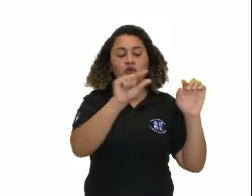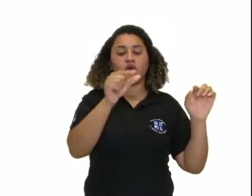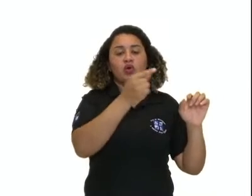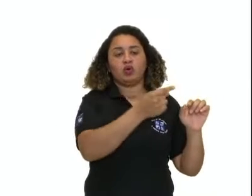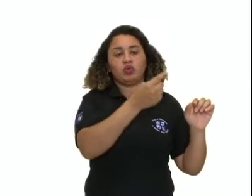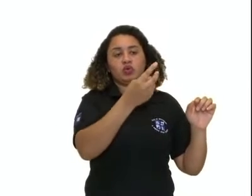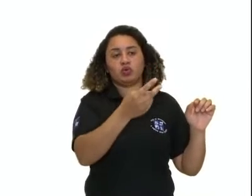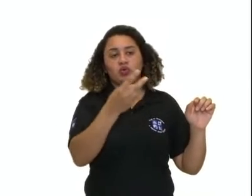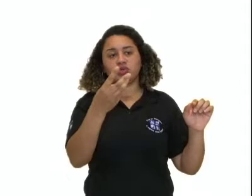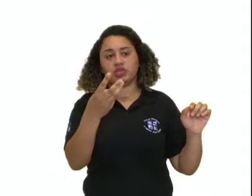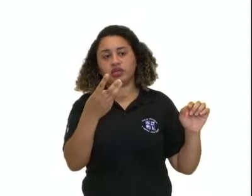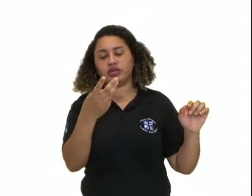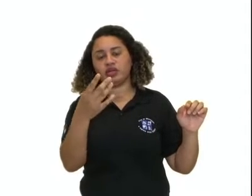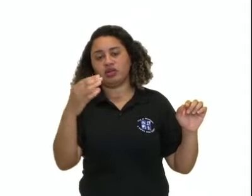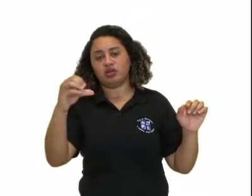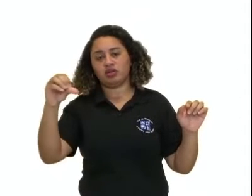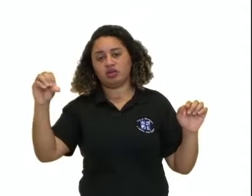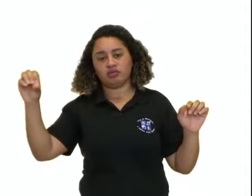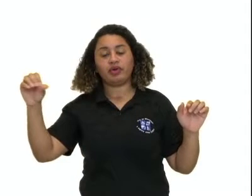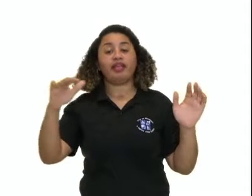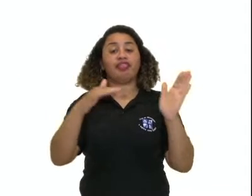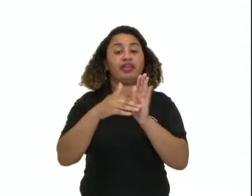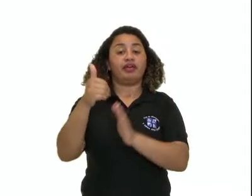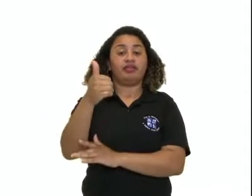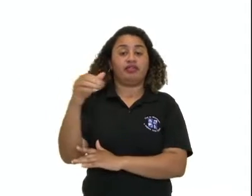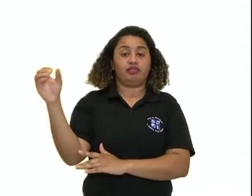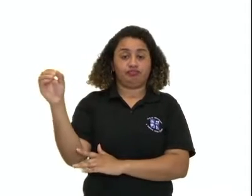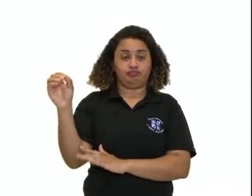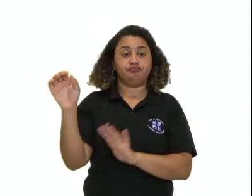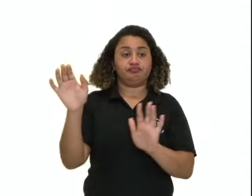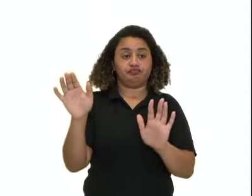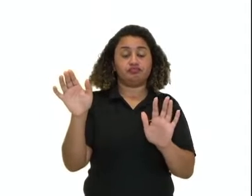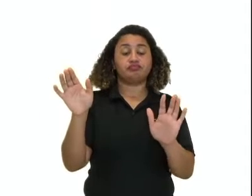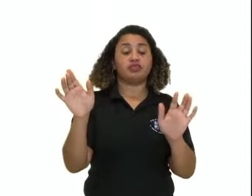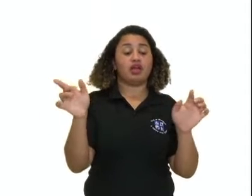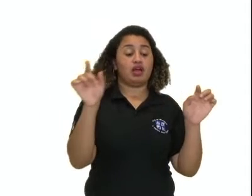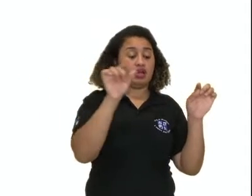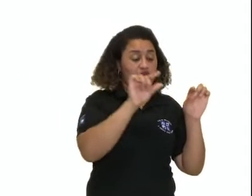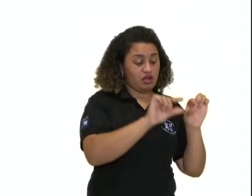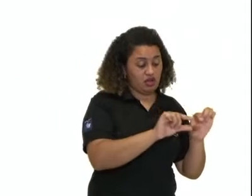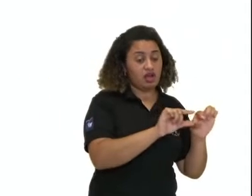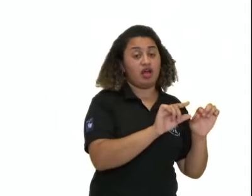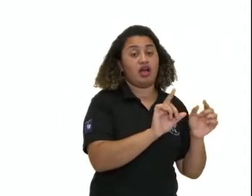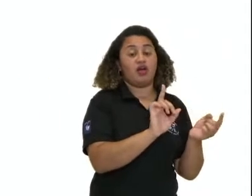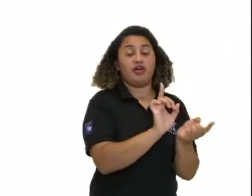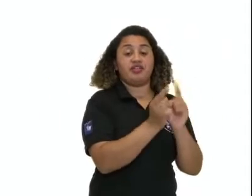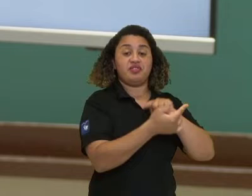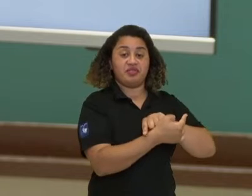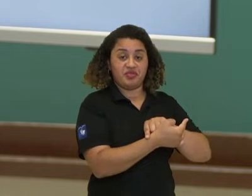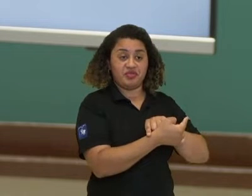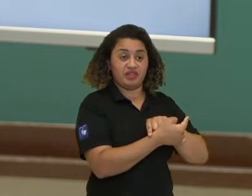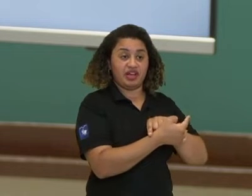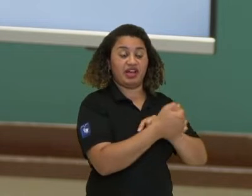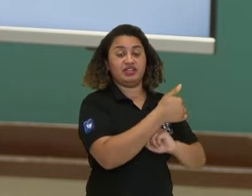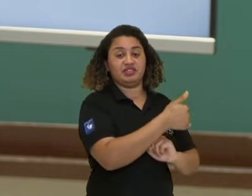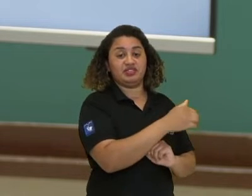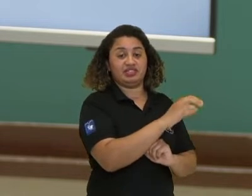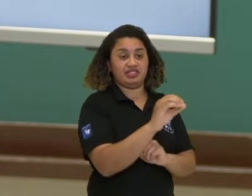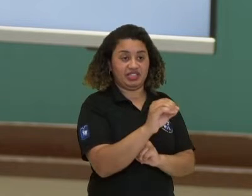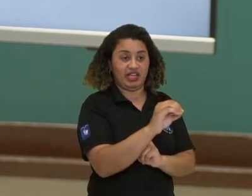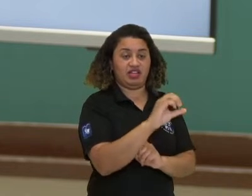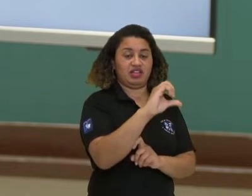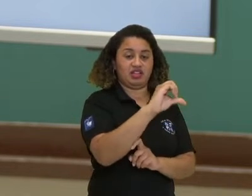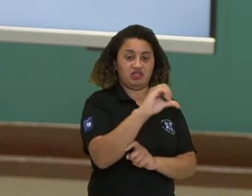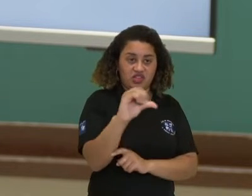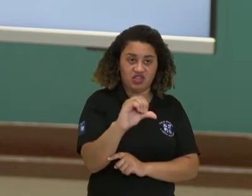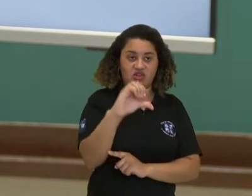ó, do 1 até o 100. Aí, na linha de baixo, eu começo do contrário,